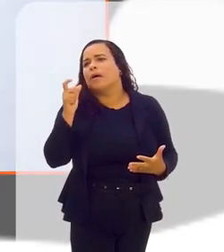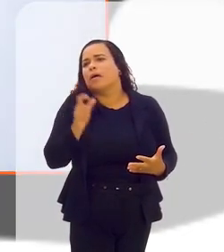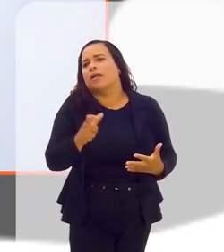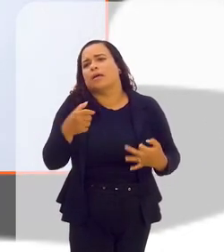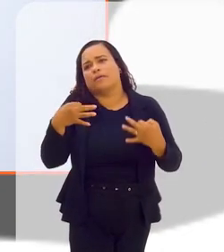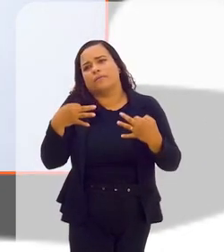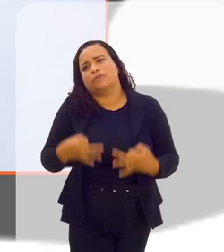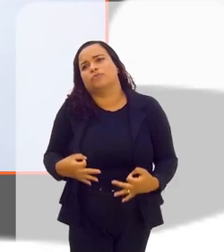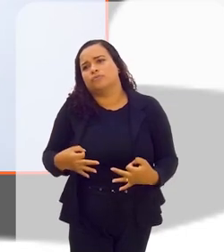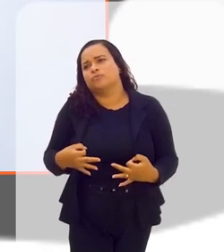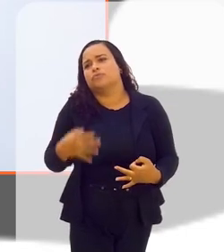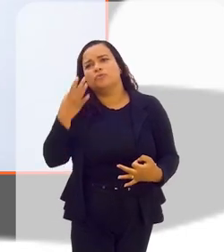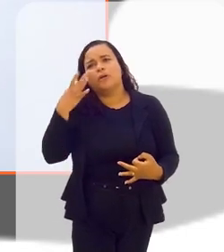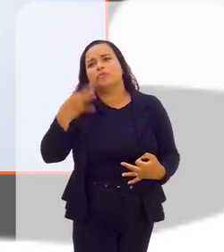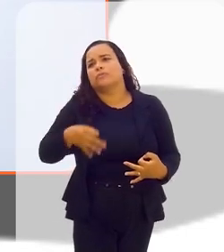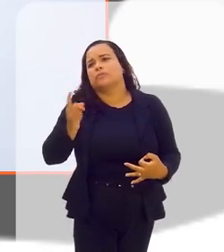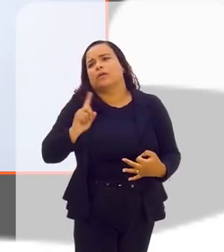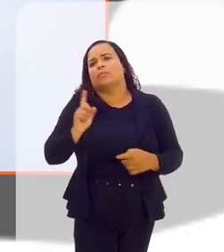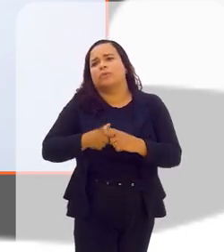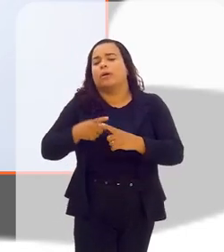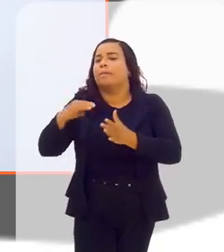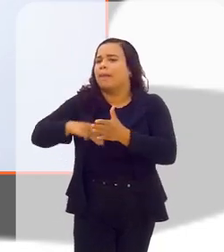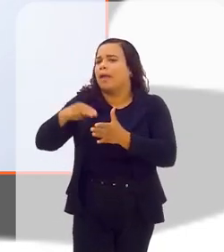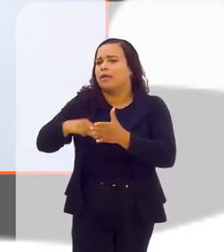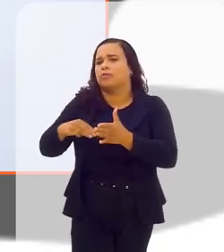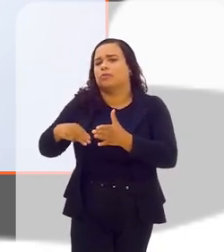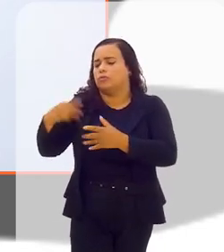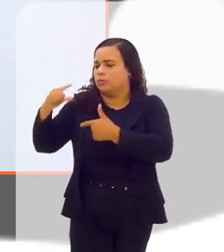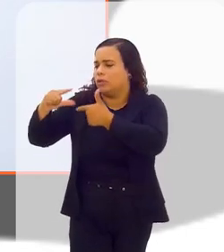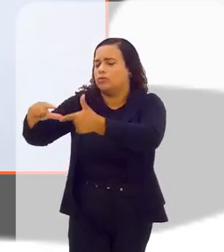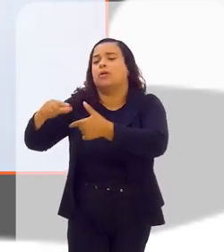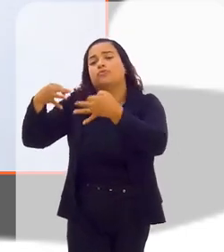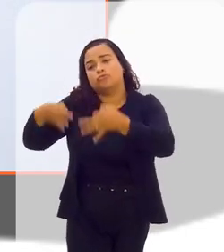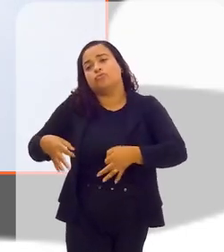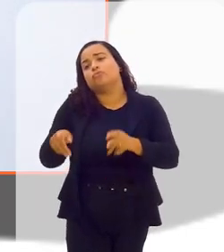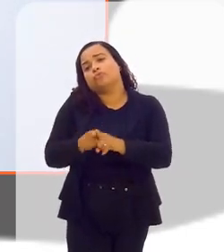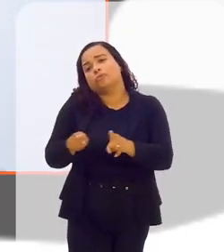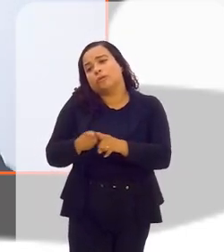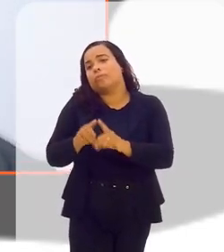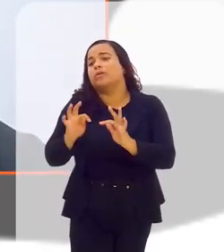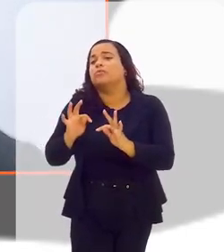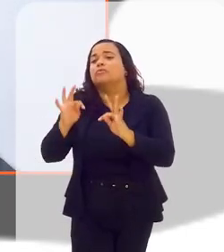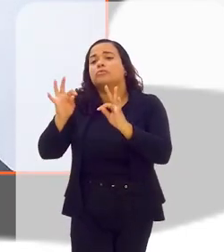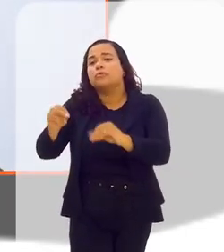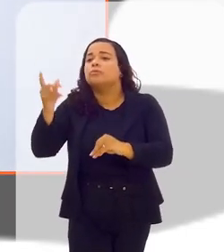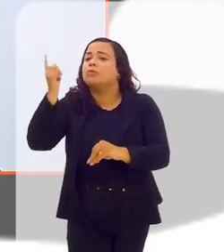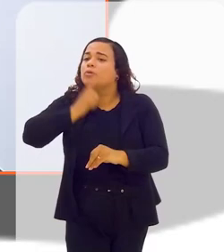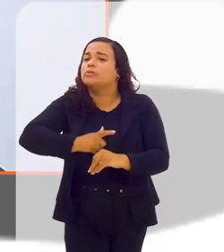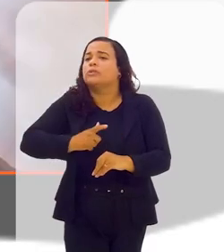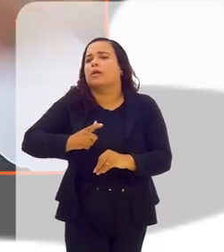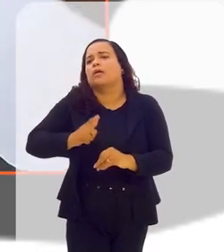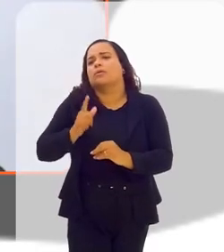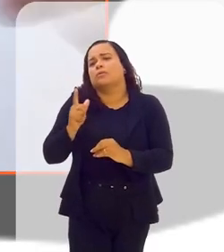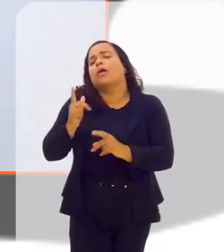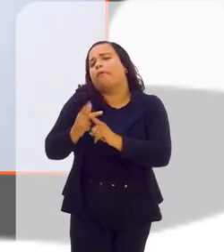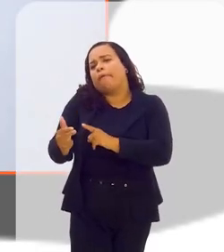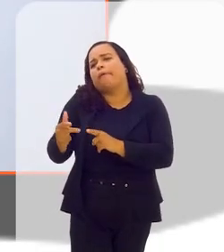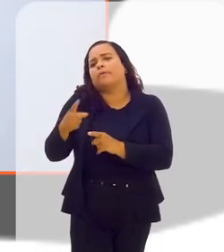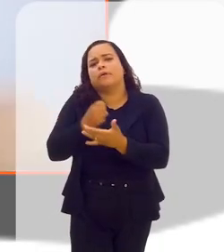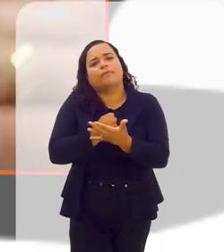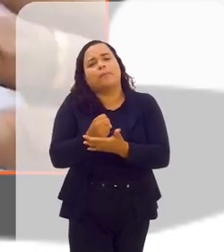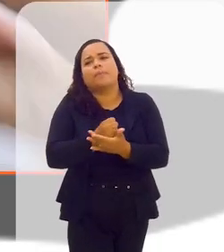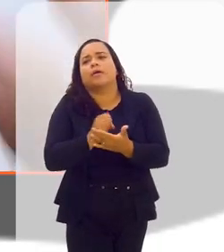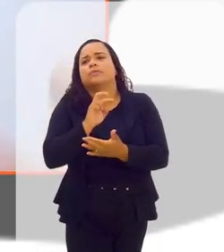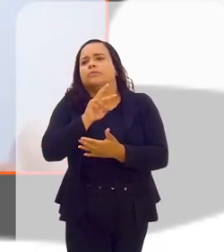porque o método tradicional também é justo. Todo mundo que ganha ali da cadeia para chegar lá na gôndola e você ir numa